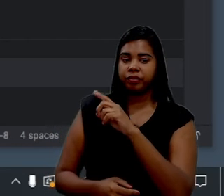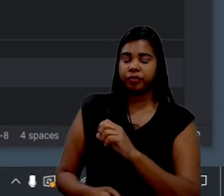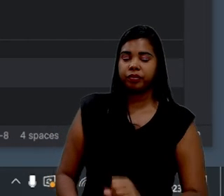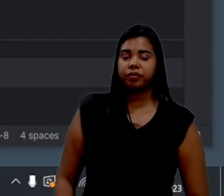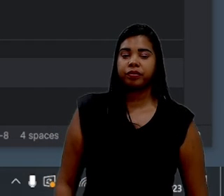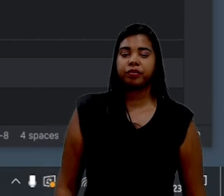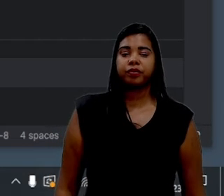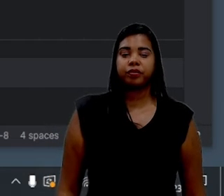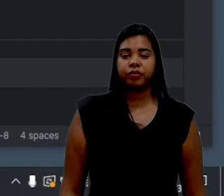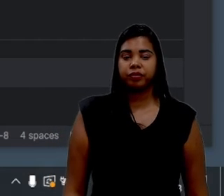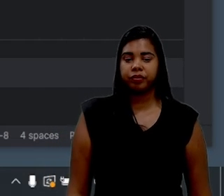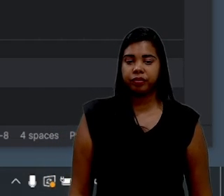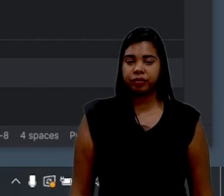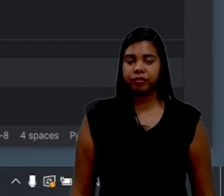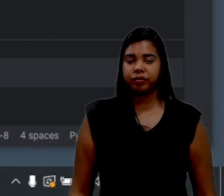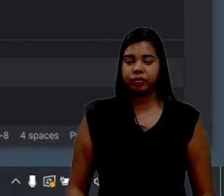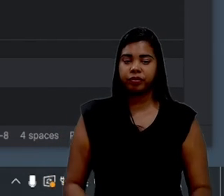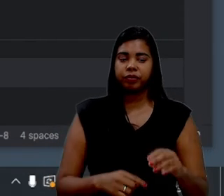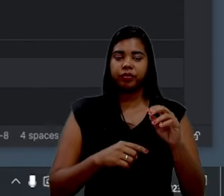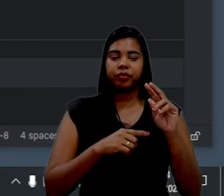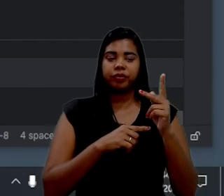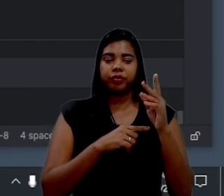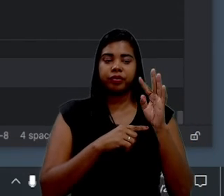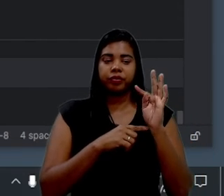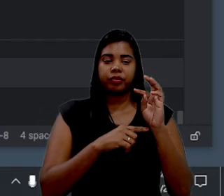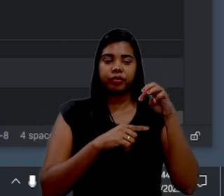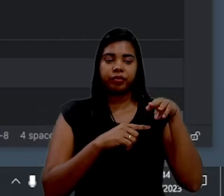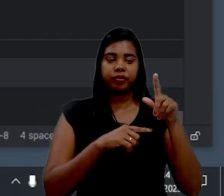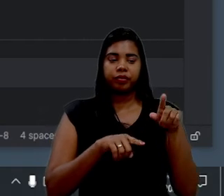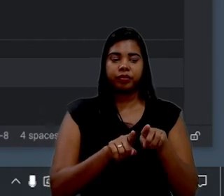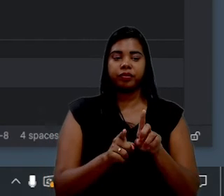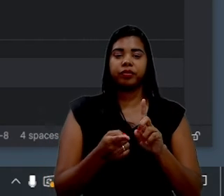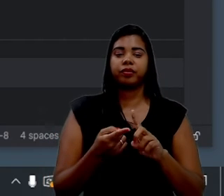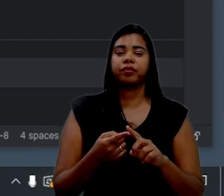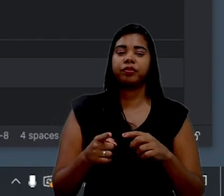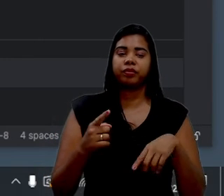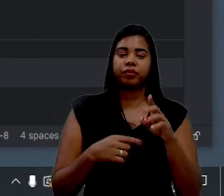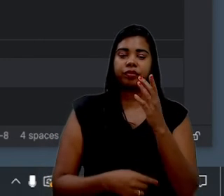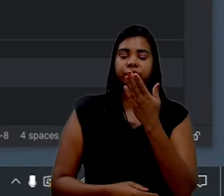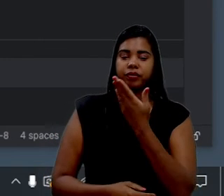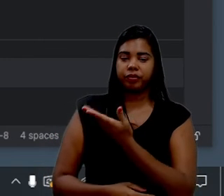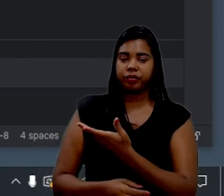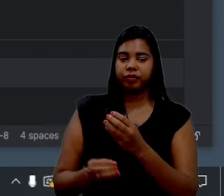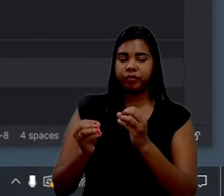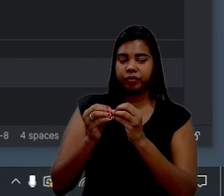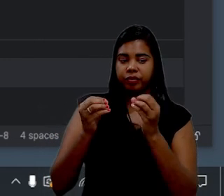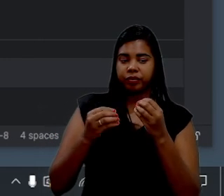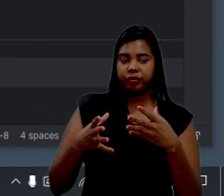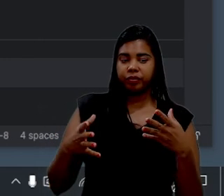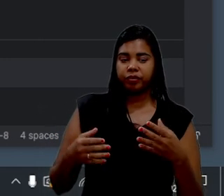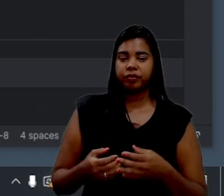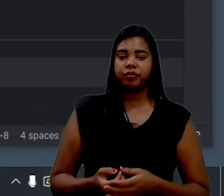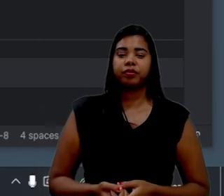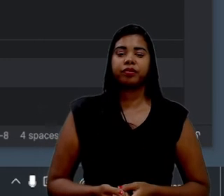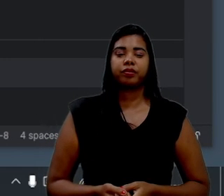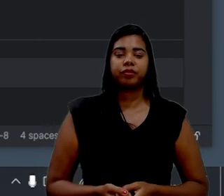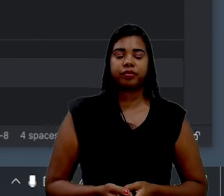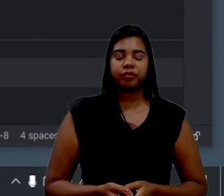arquivo index.html que a gente gerou, né, criou. E o